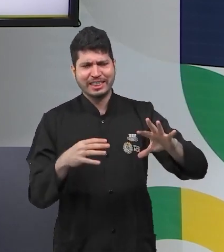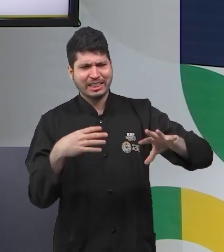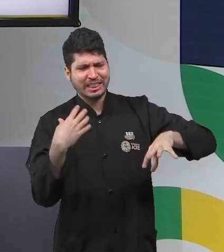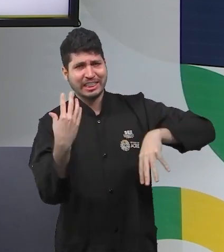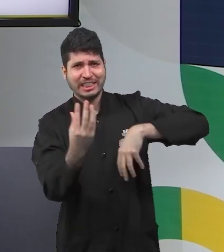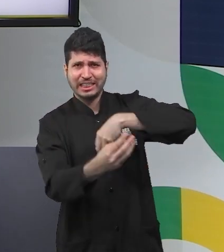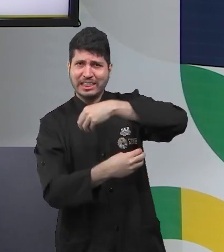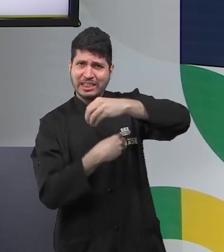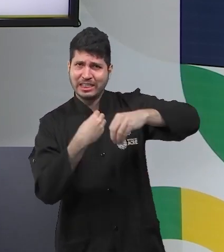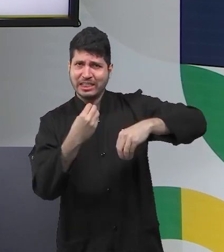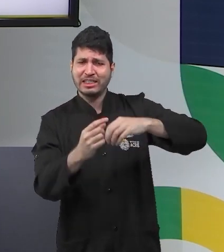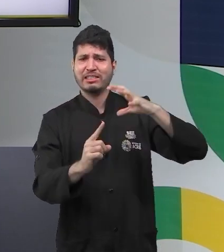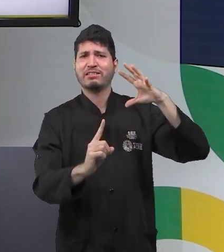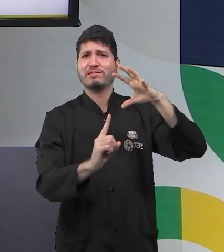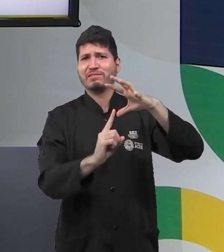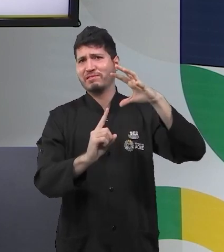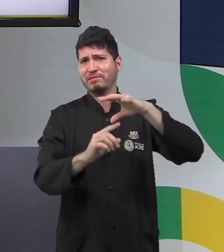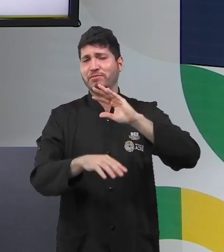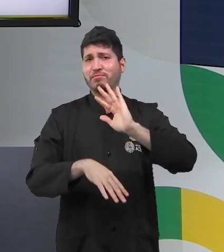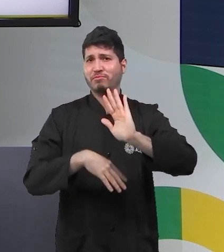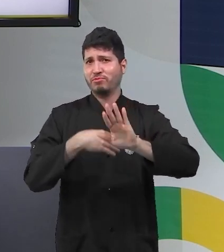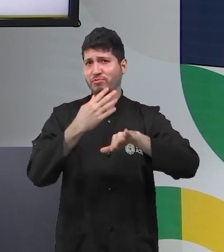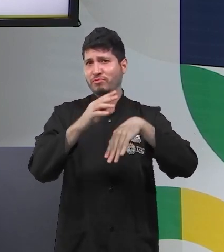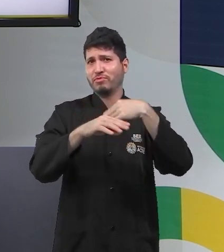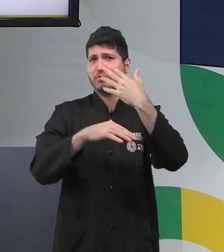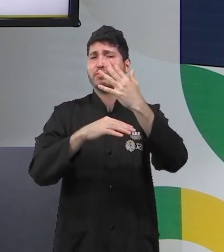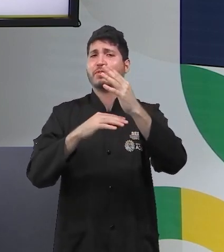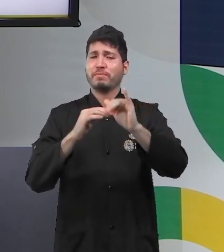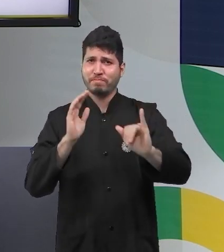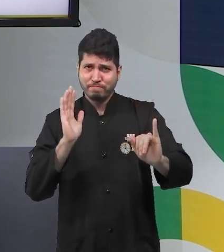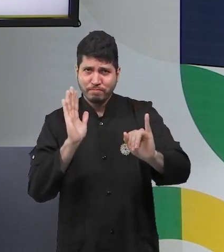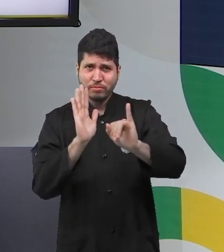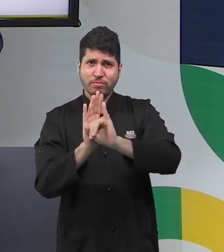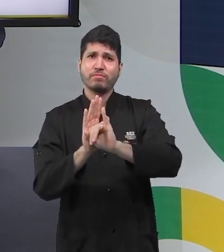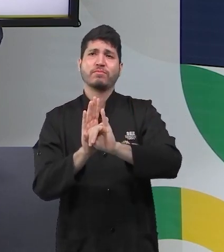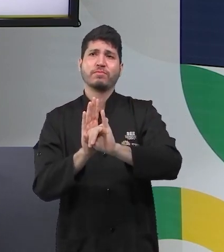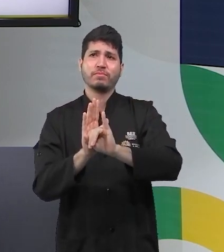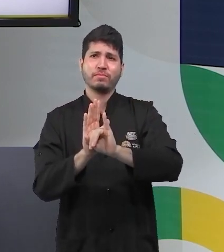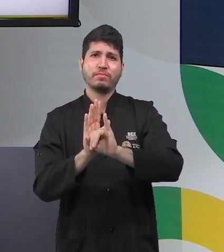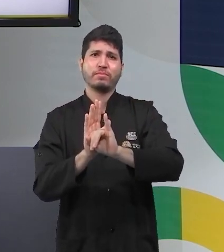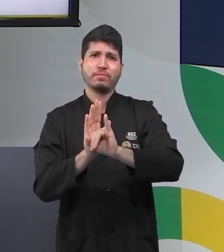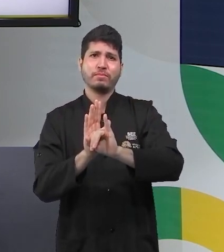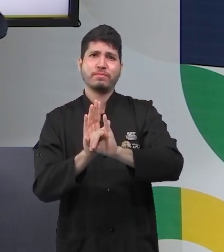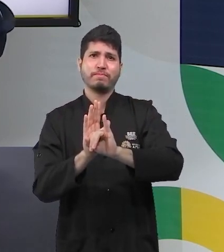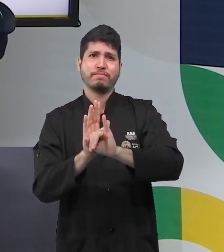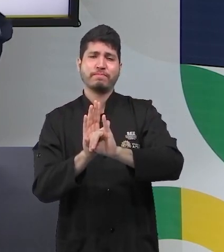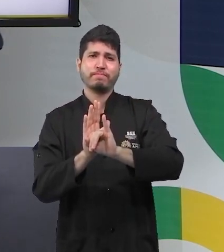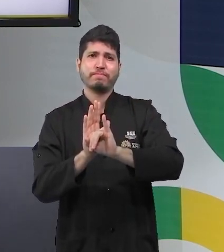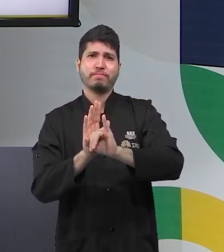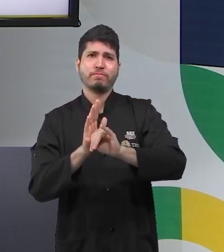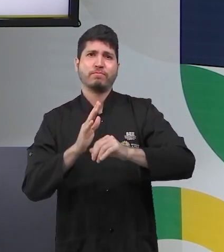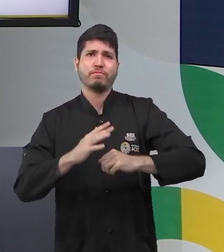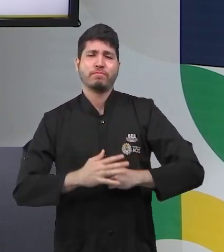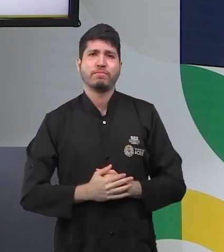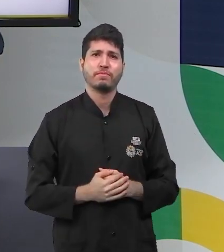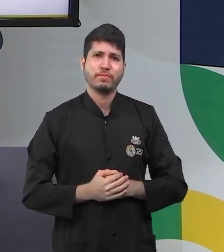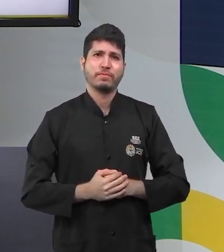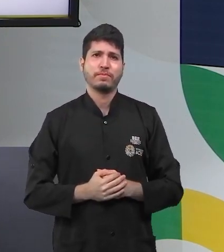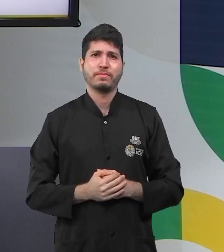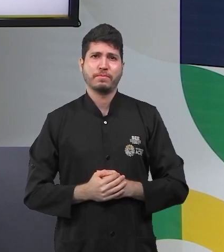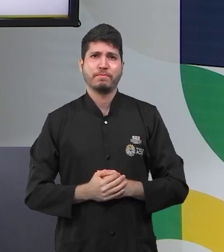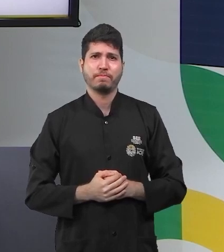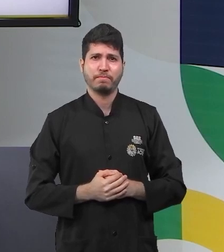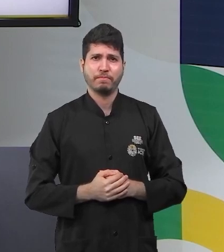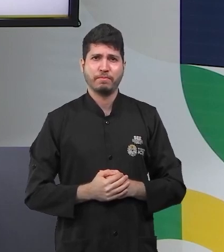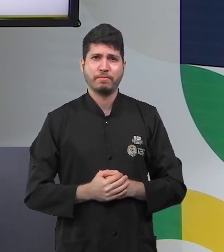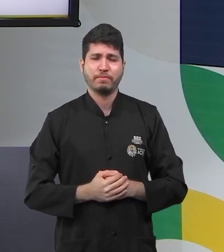também influenciaram na construção identitária o que a gente pesa, o que a gente preza, o que a gente entende, o que a gente